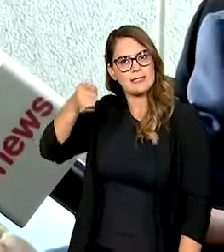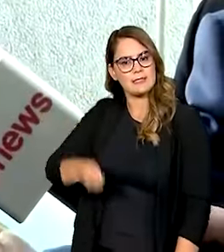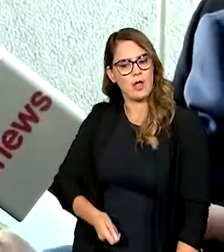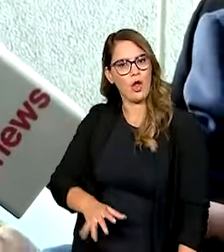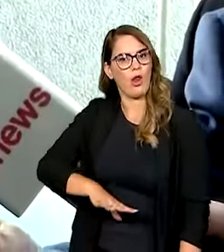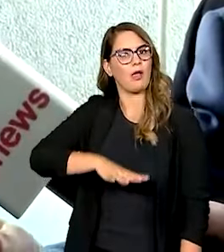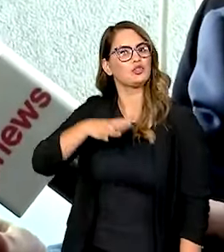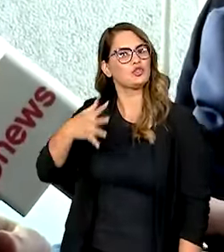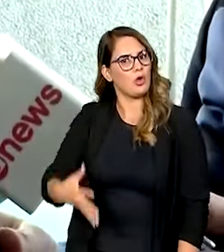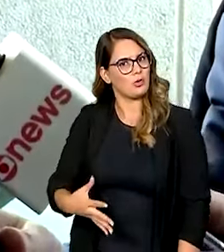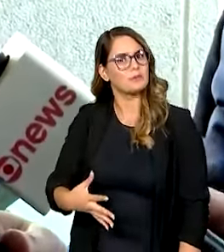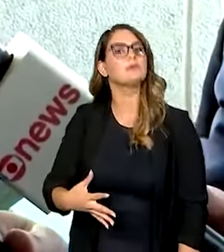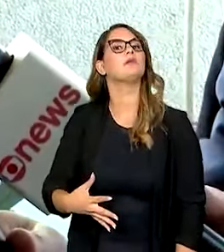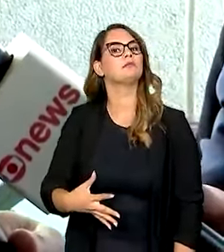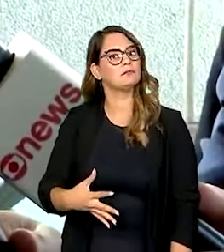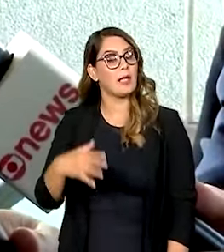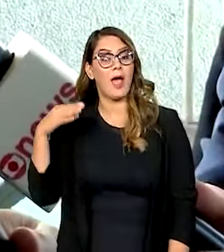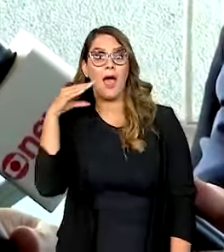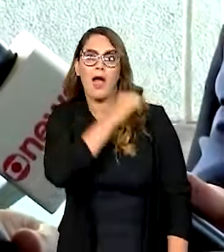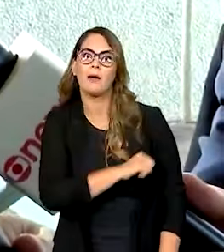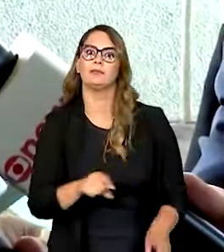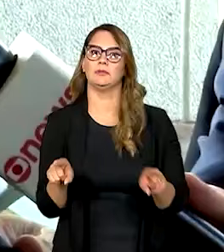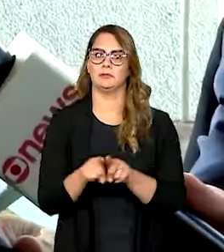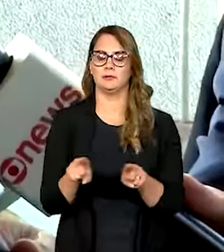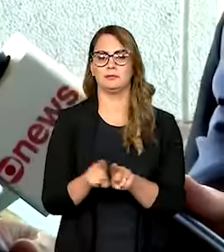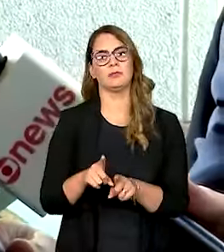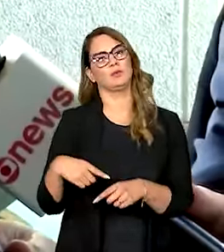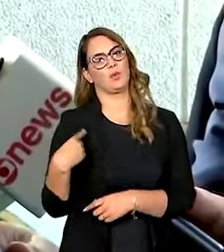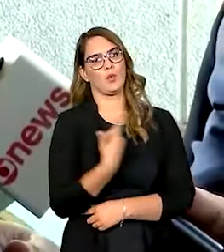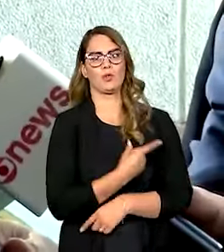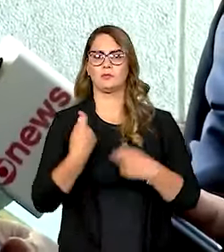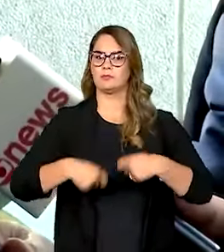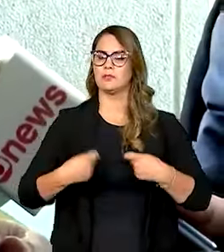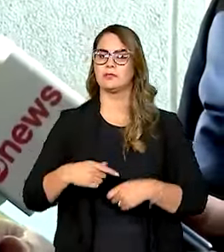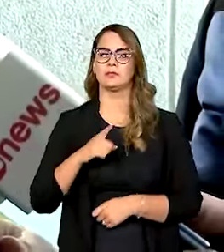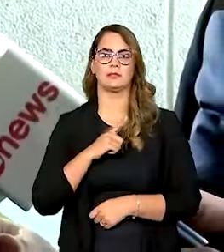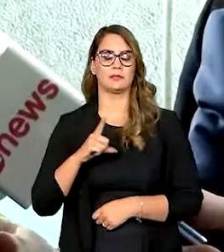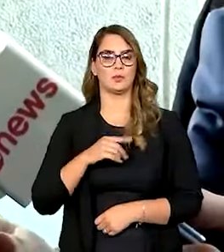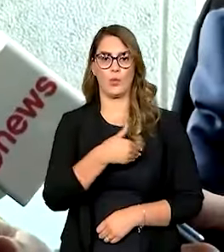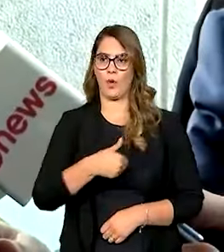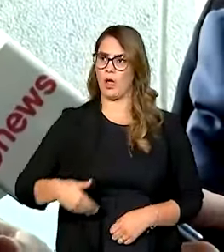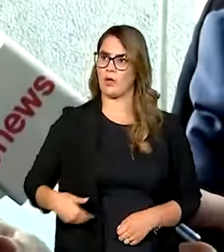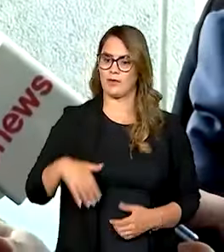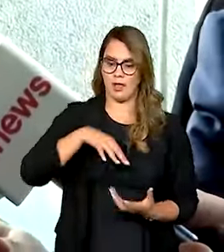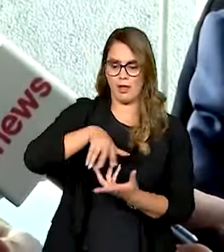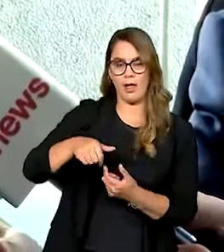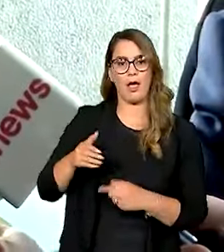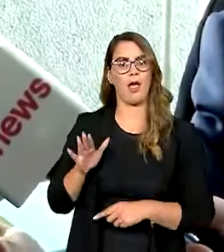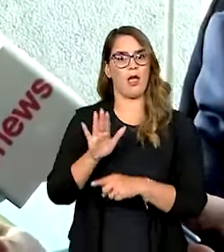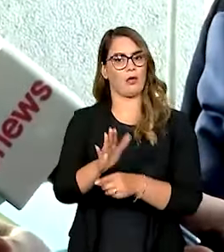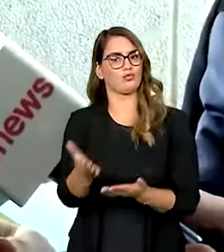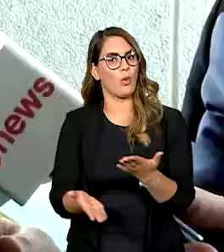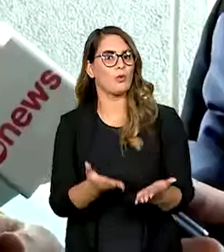corajosas e mais e mais rápidas ou seja nós precisamos ter uma uma governança global para ajudar cuidar